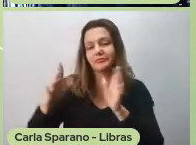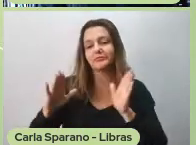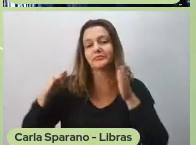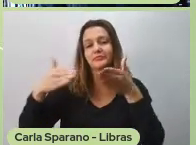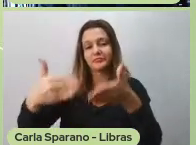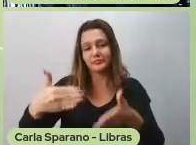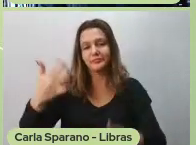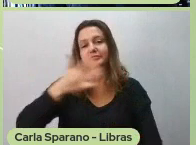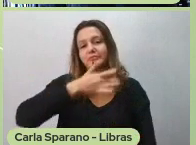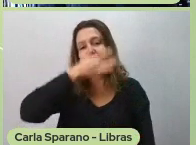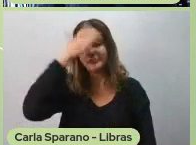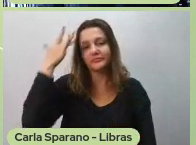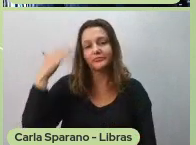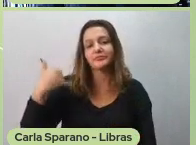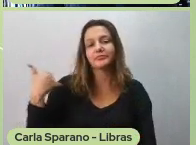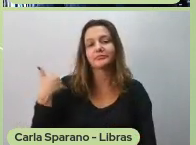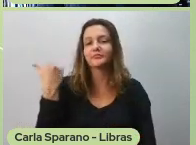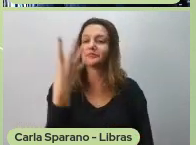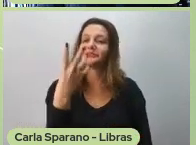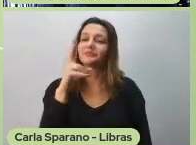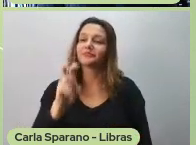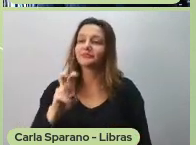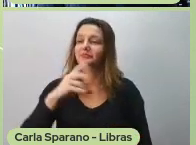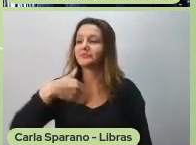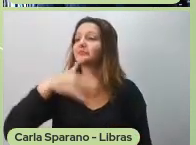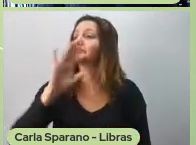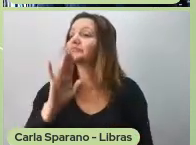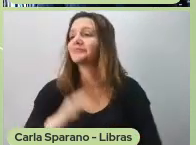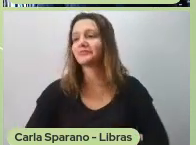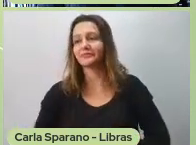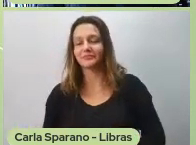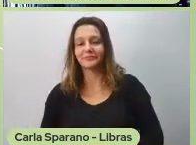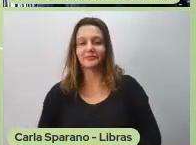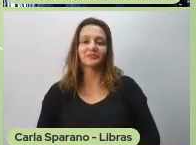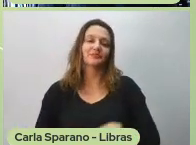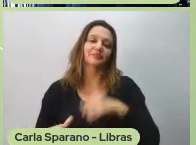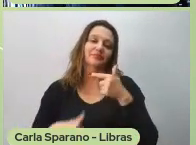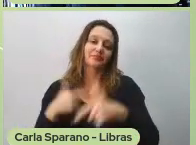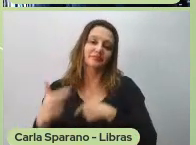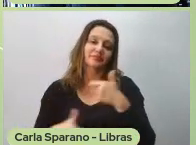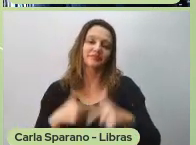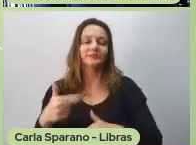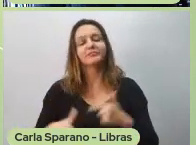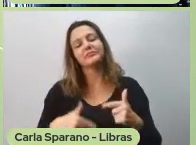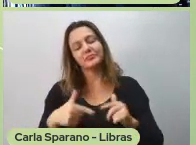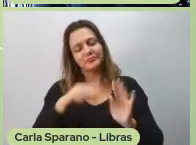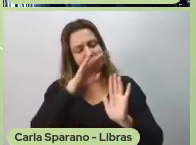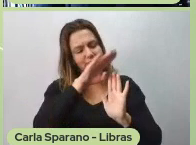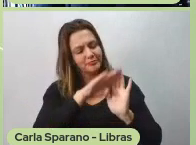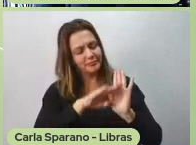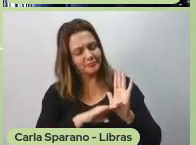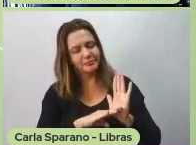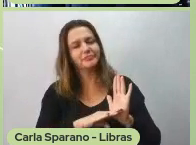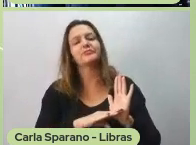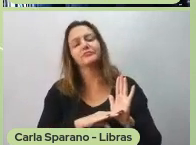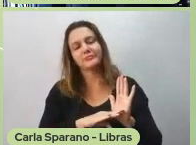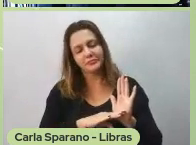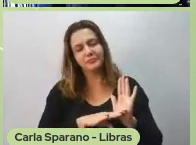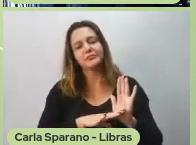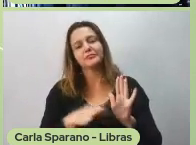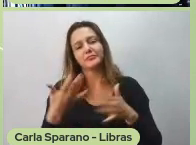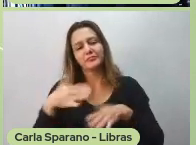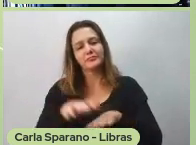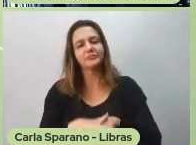pessoas 45+. A gente trabalha outras temáticas ao longo do calendário de diversidade e inclusão da TIM, como